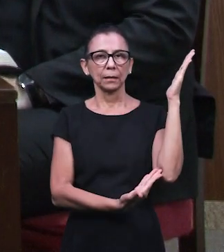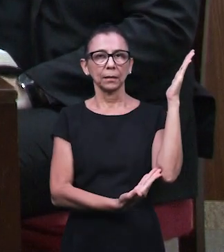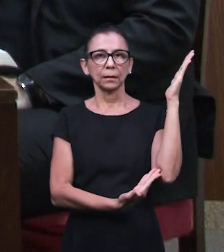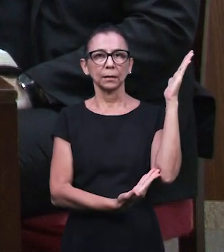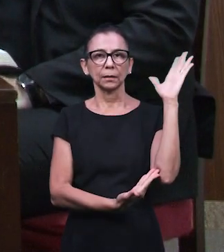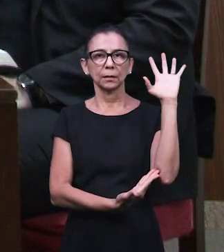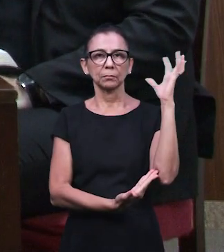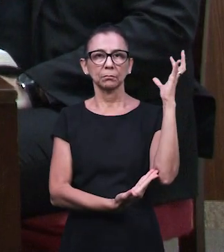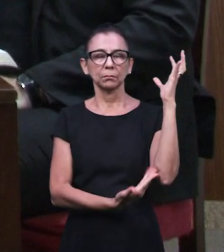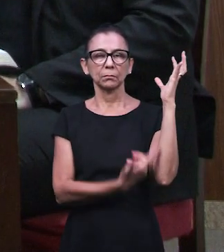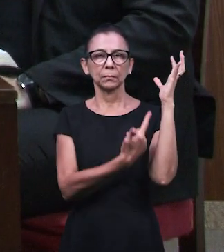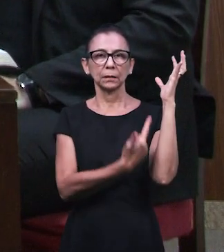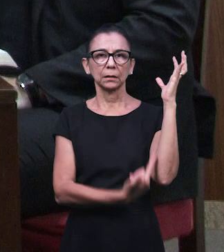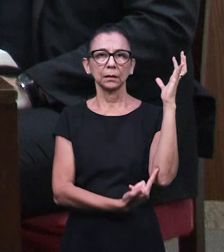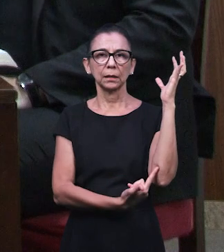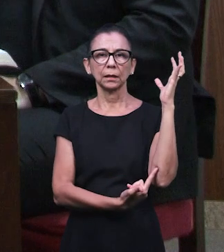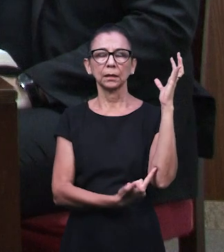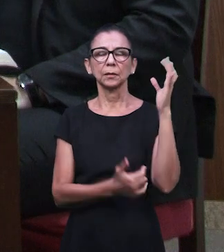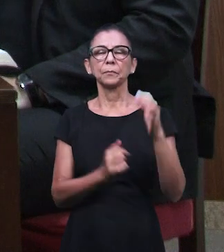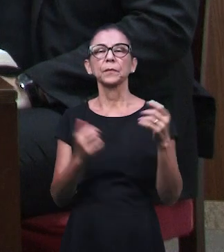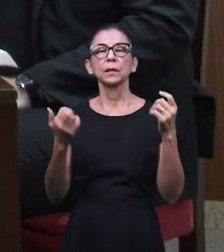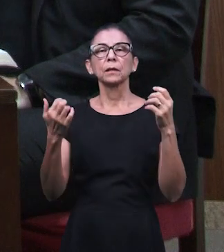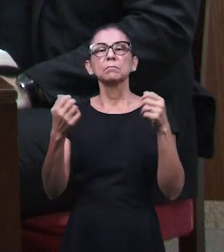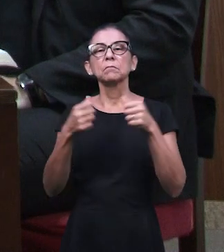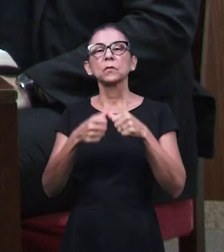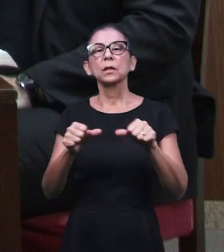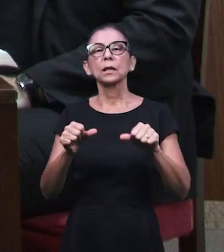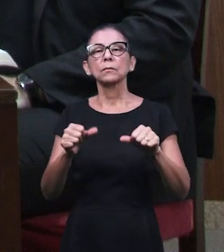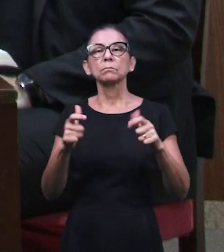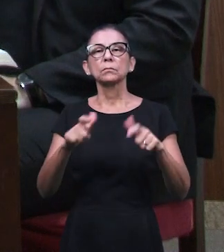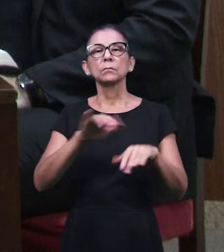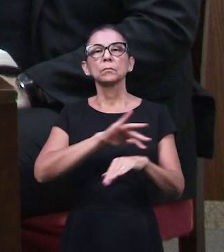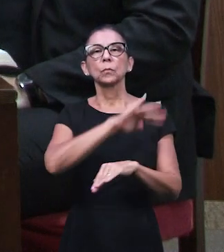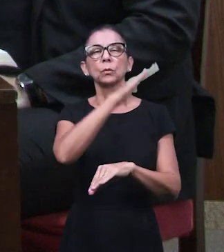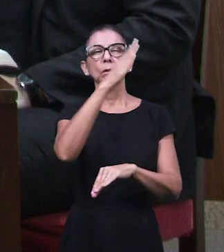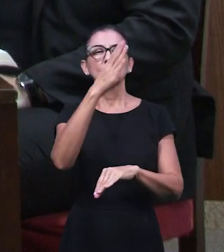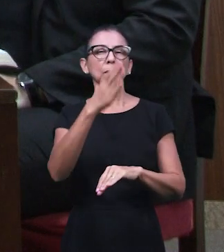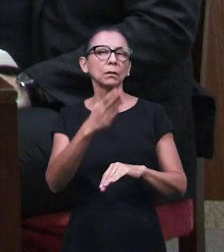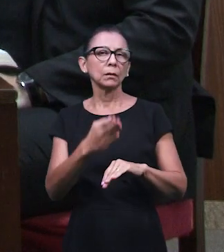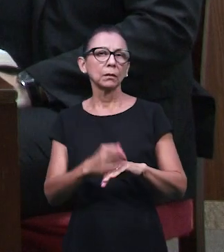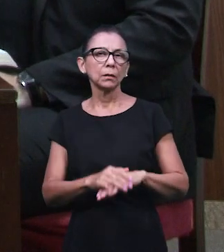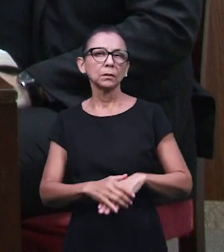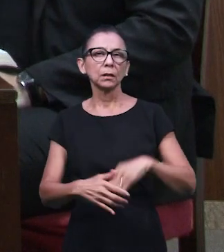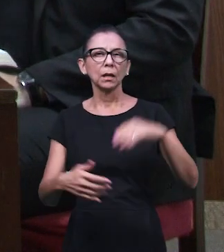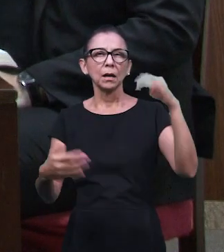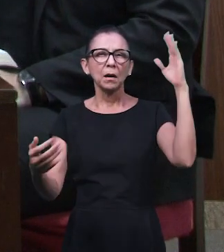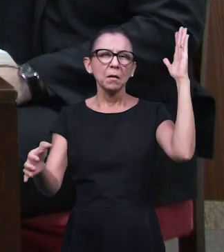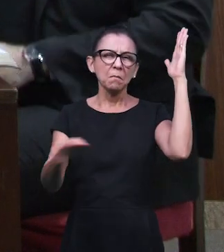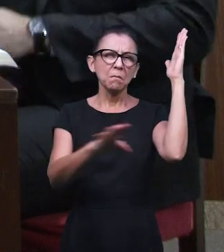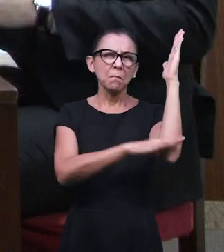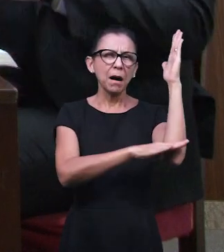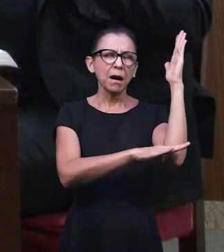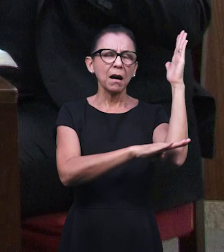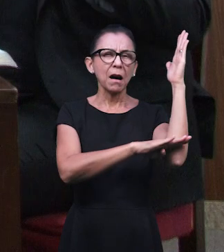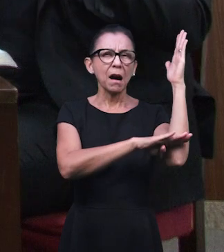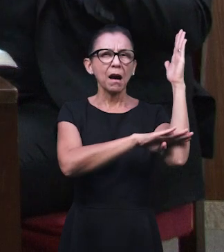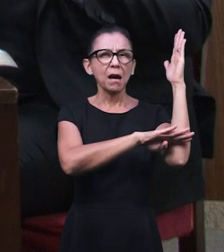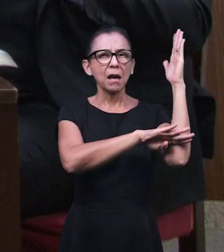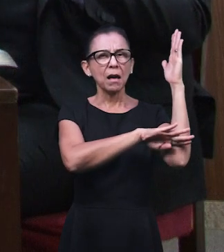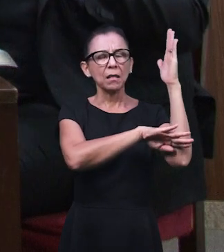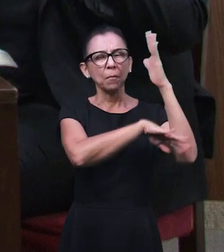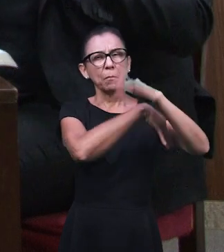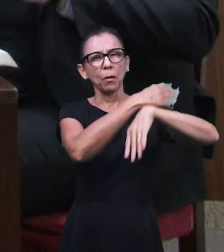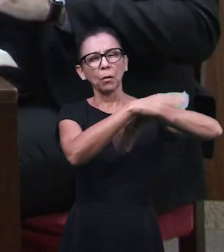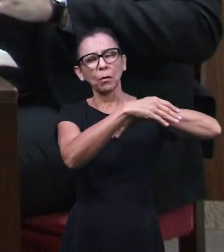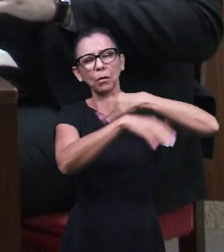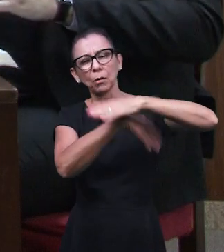região montanhosa, então ele tinha que ser cortado, tinha que ir morro abaixo. A palavra nos fala também que eles colocavam